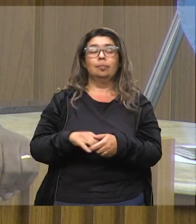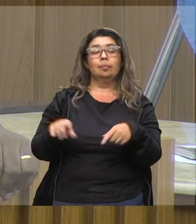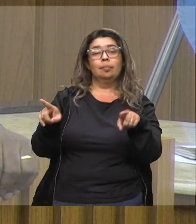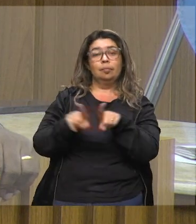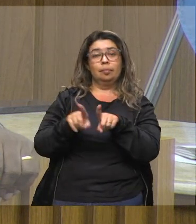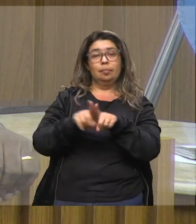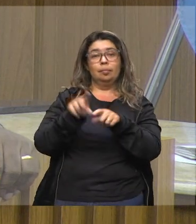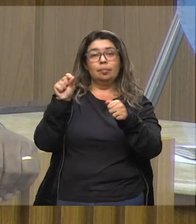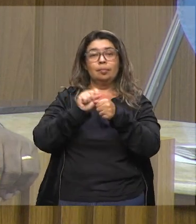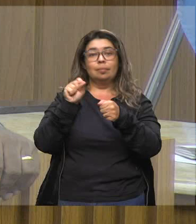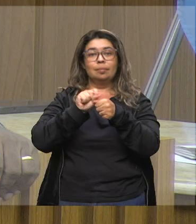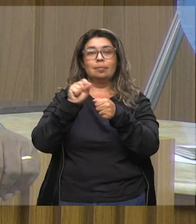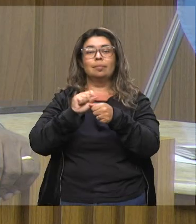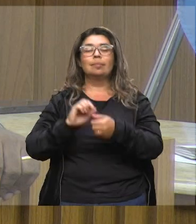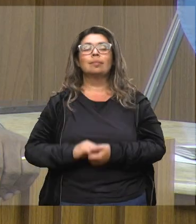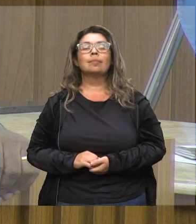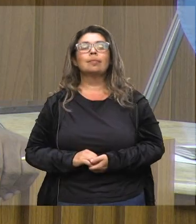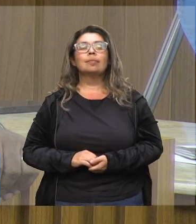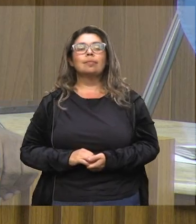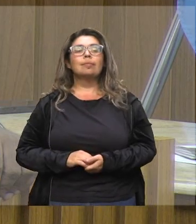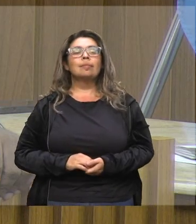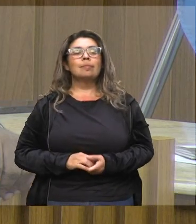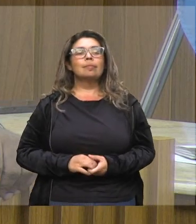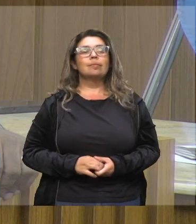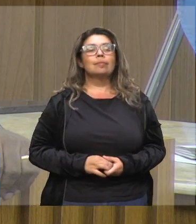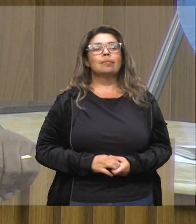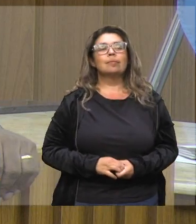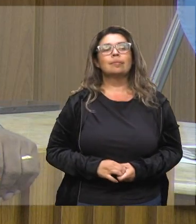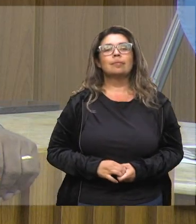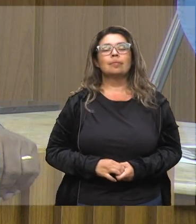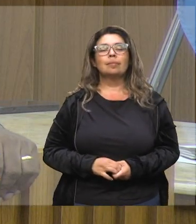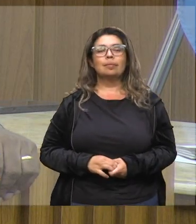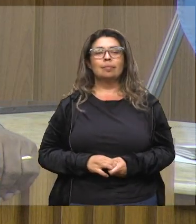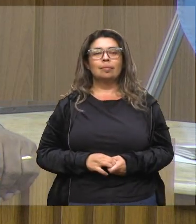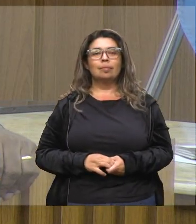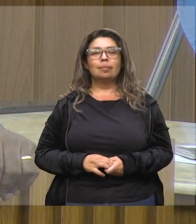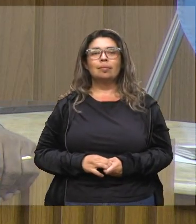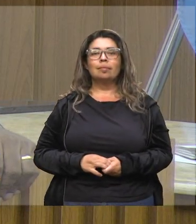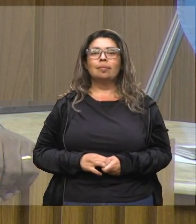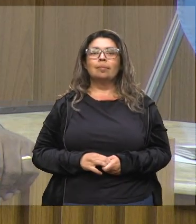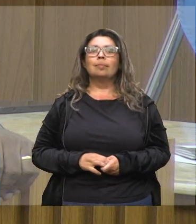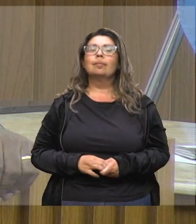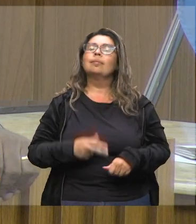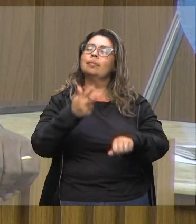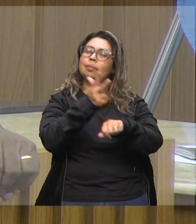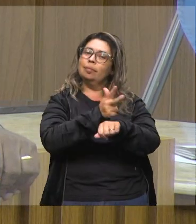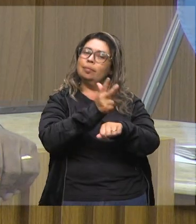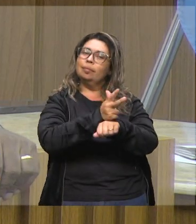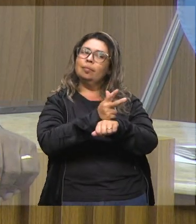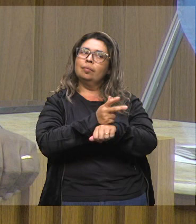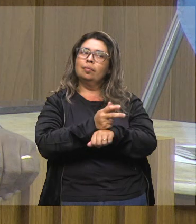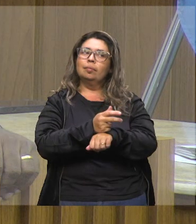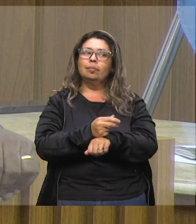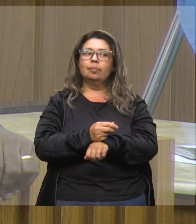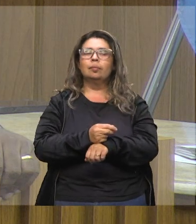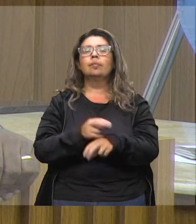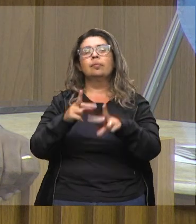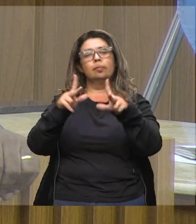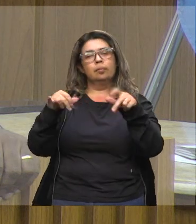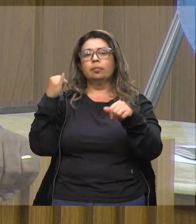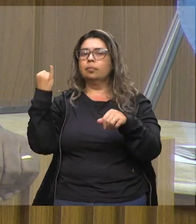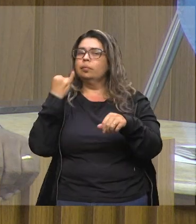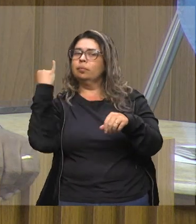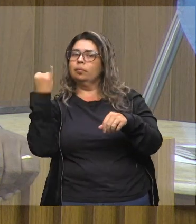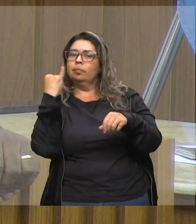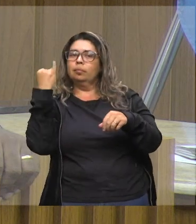está sendo esse monitoramento, esse vídeo, essas gravações, pontos importantíssimos das